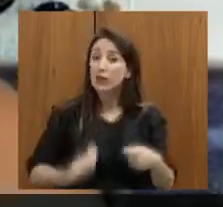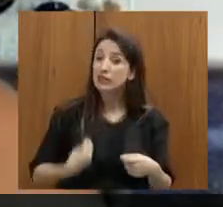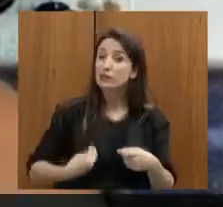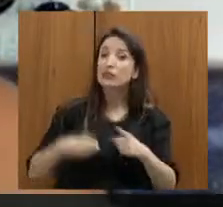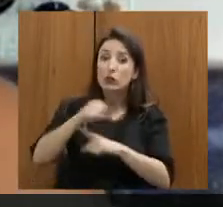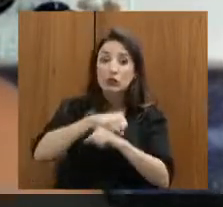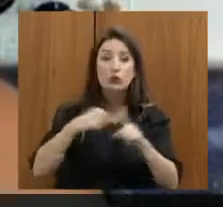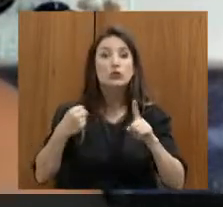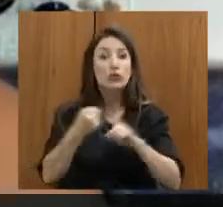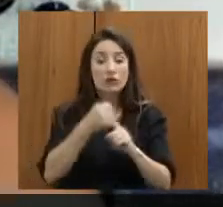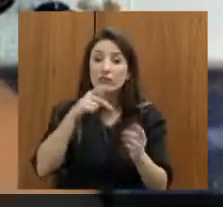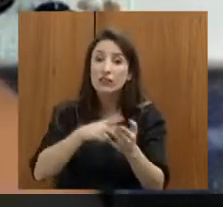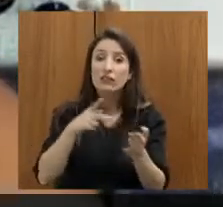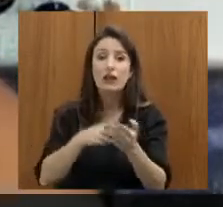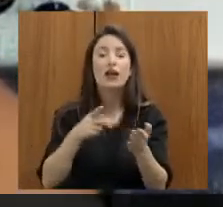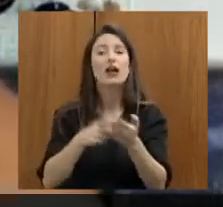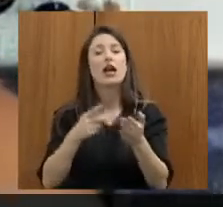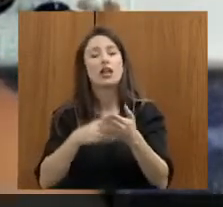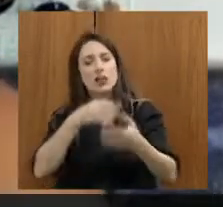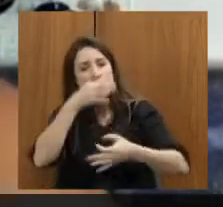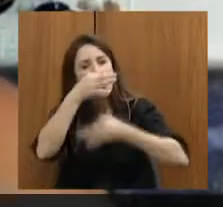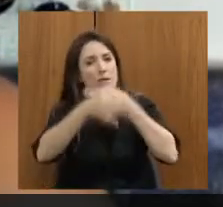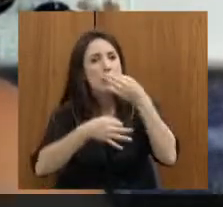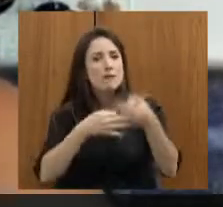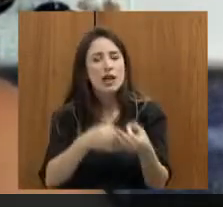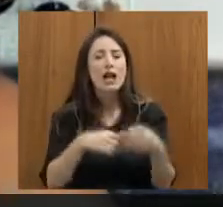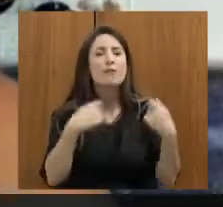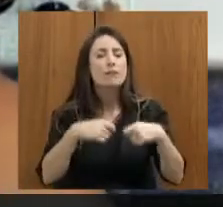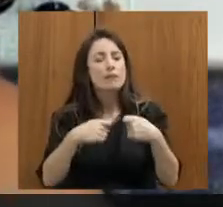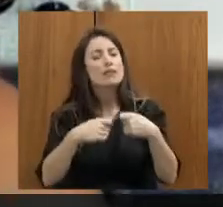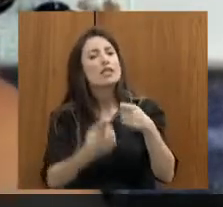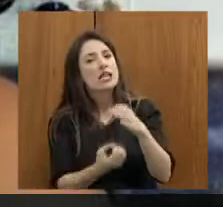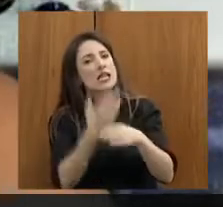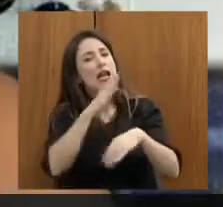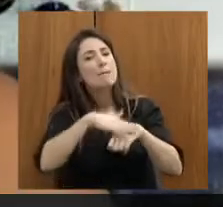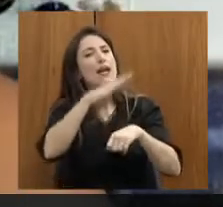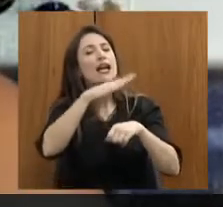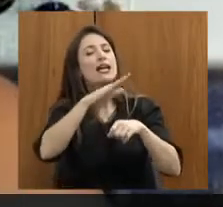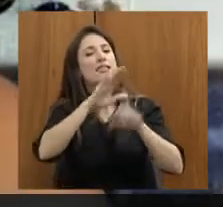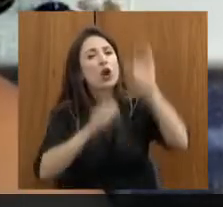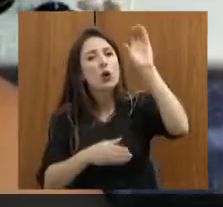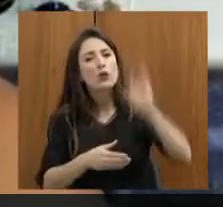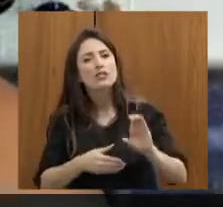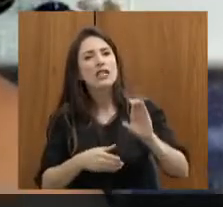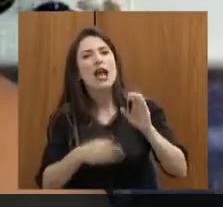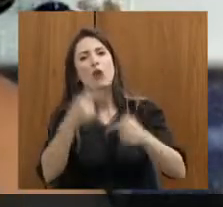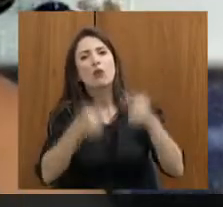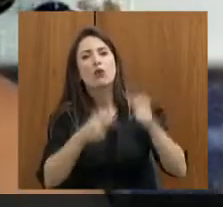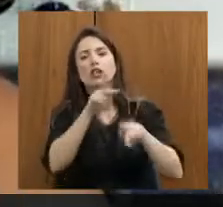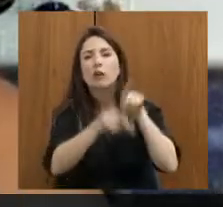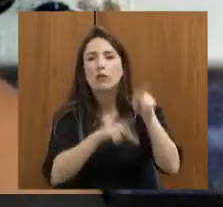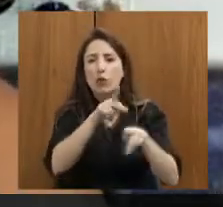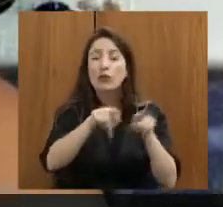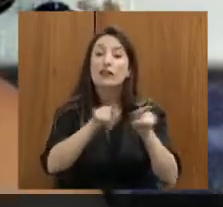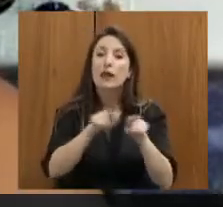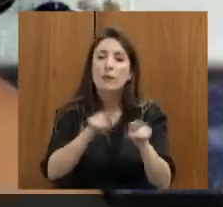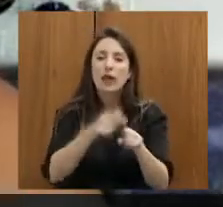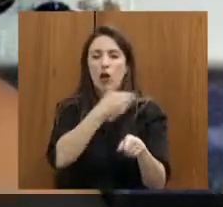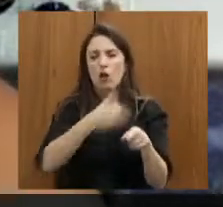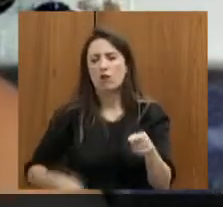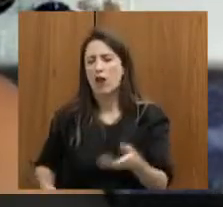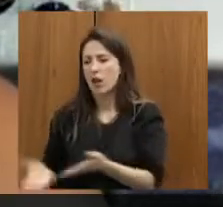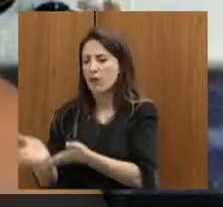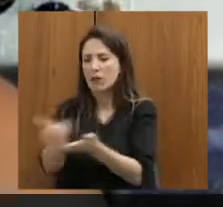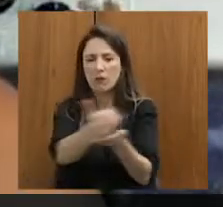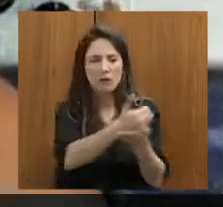lembrando né das conferências nacionais setoriais os conselhos de políticas públicas mas a participação na distribuição da riqueza e dos orçamentos